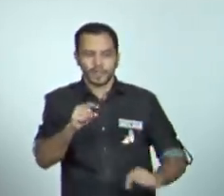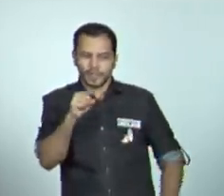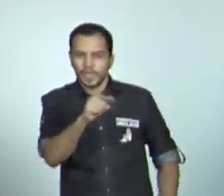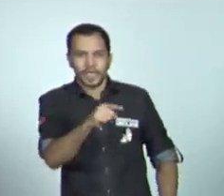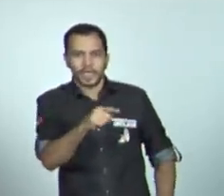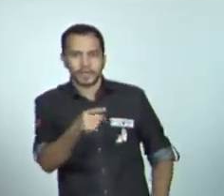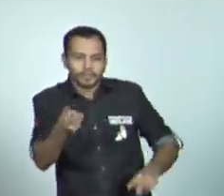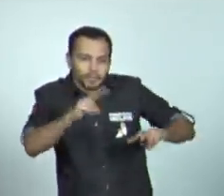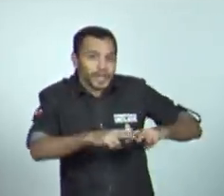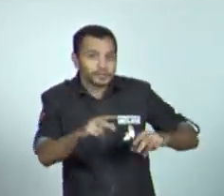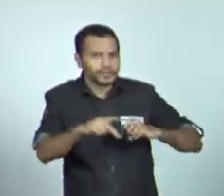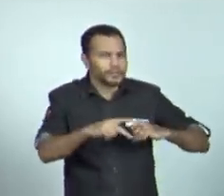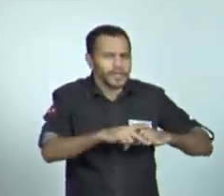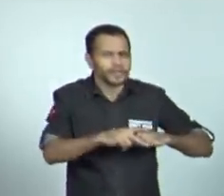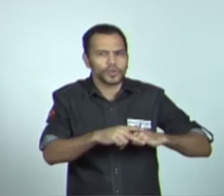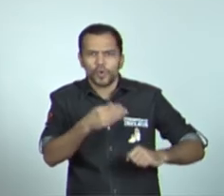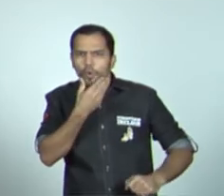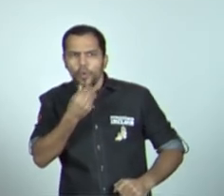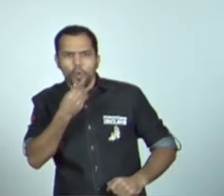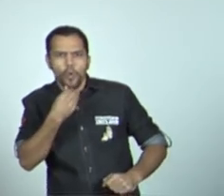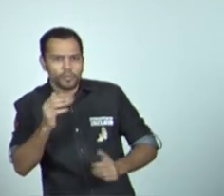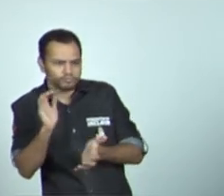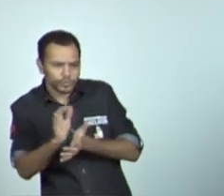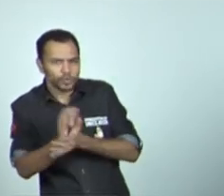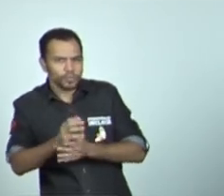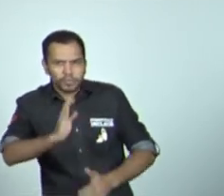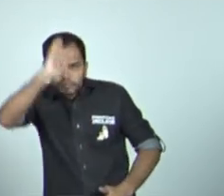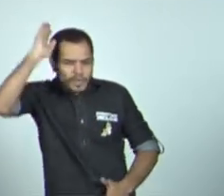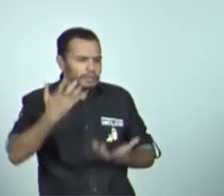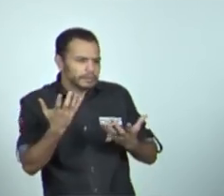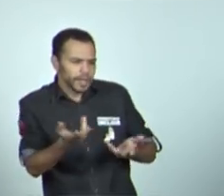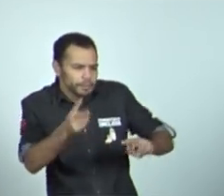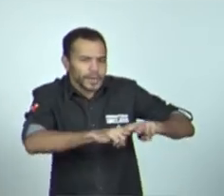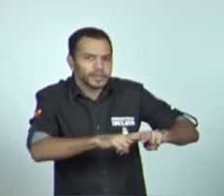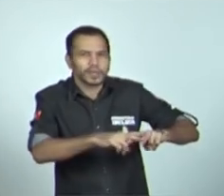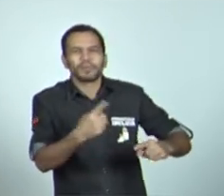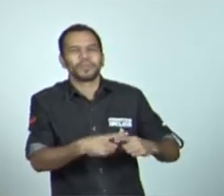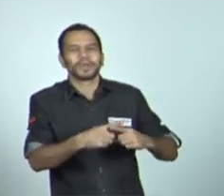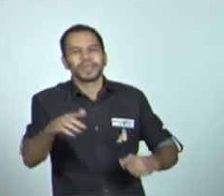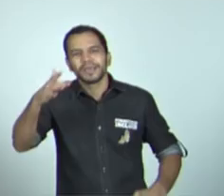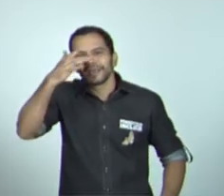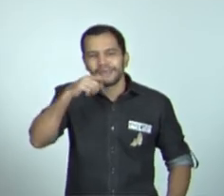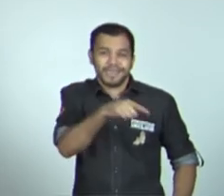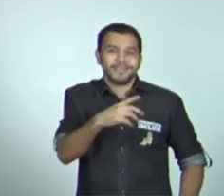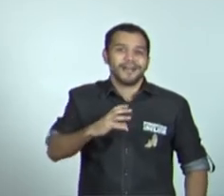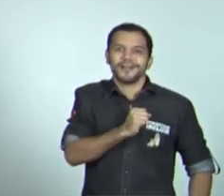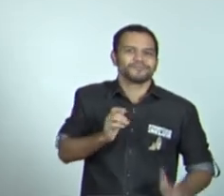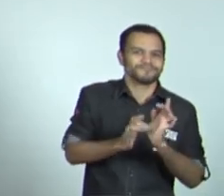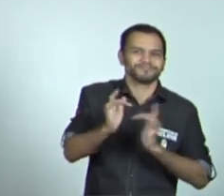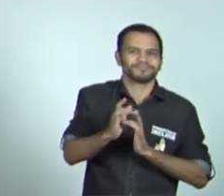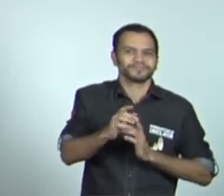pedro tinha um motivo para pedro ser preso o único motivo é que ele amava jesus único motivo